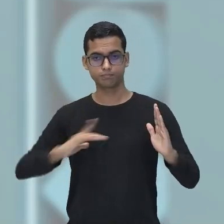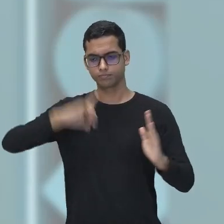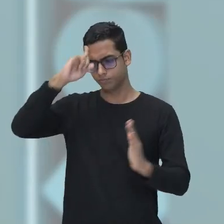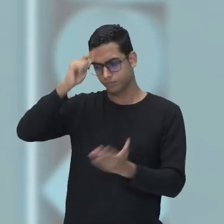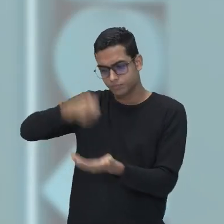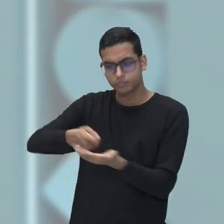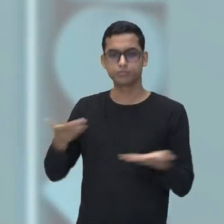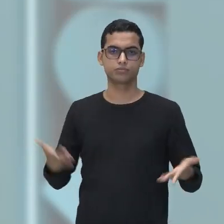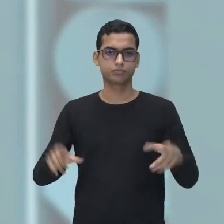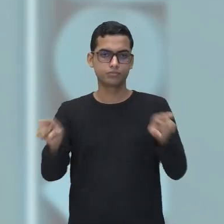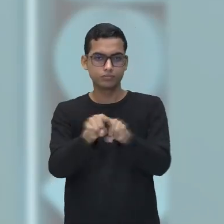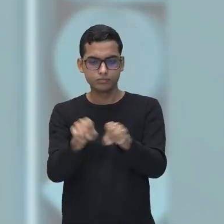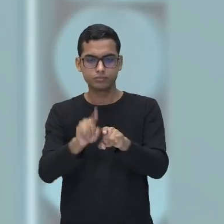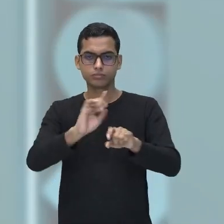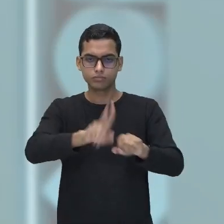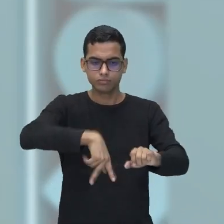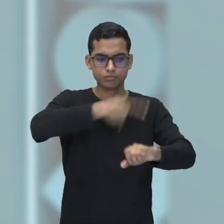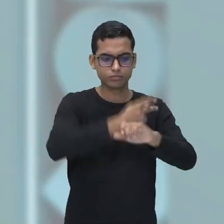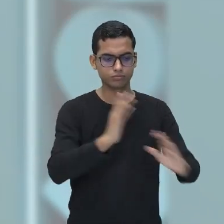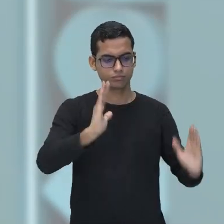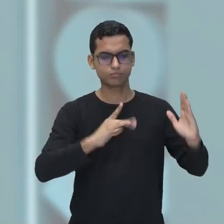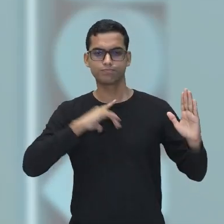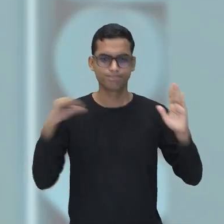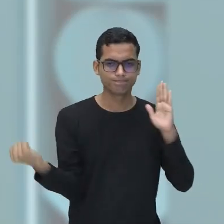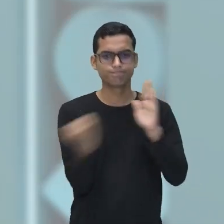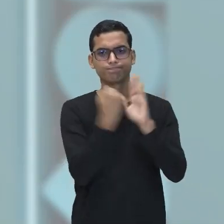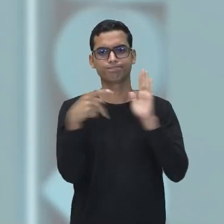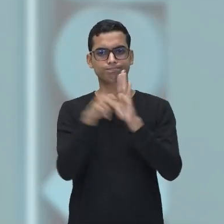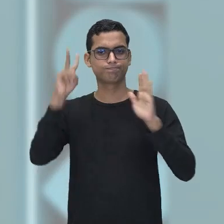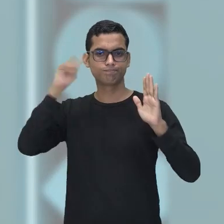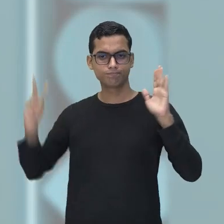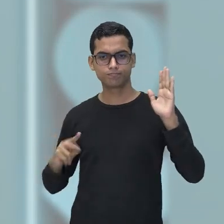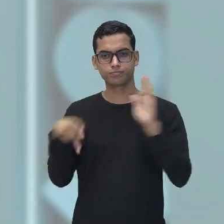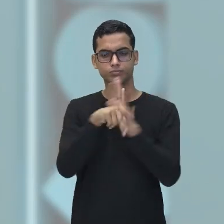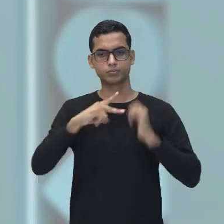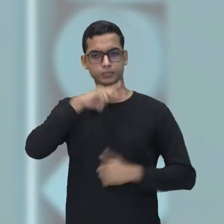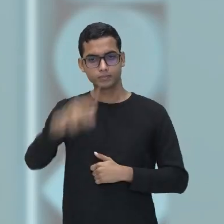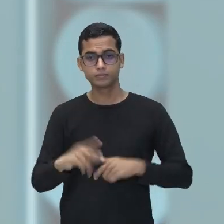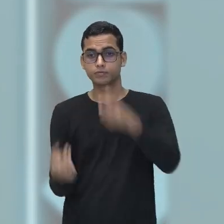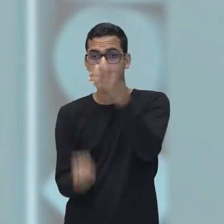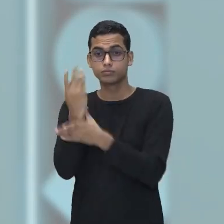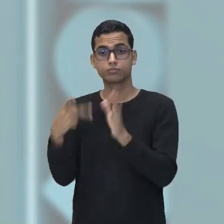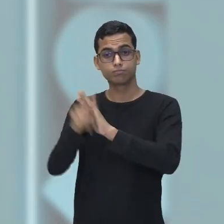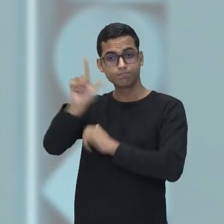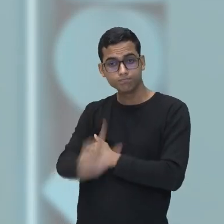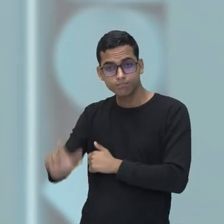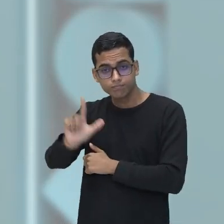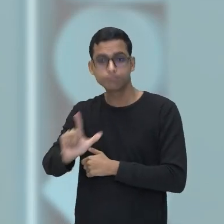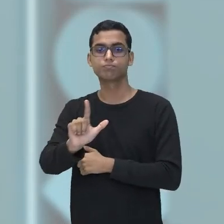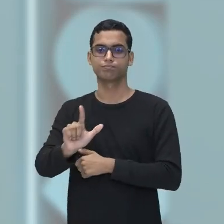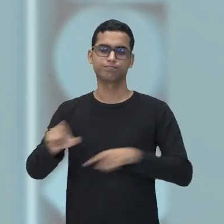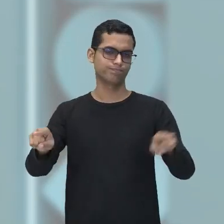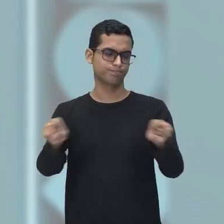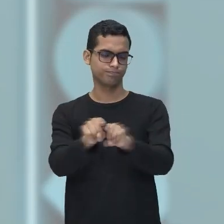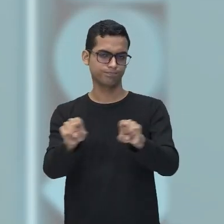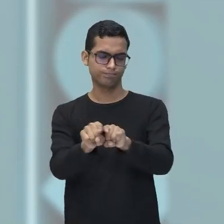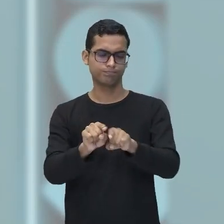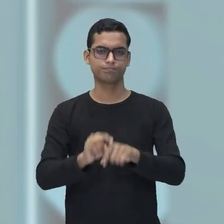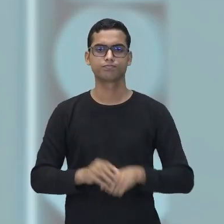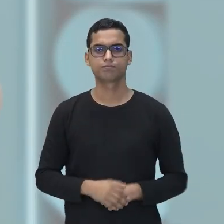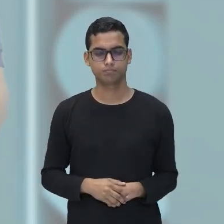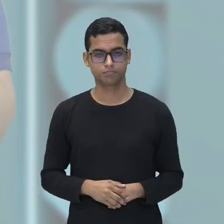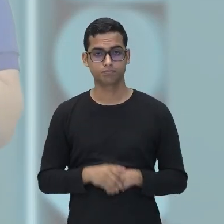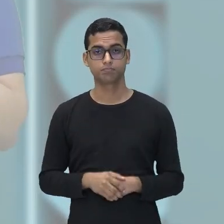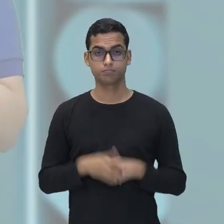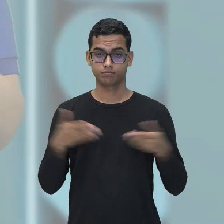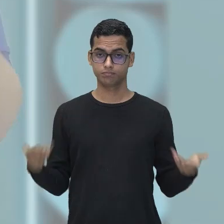o pós-ditadura. É algo também que vai demarcar a produção literária desse país, né? Então,